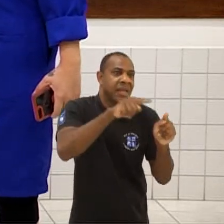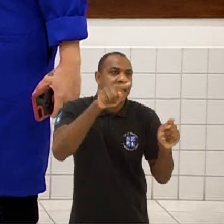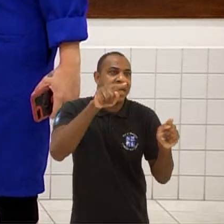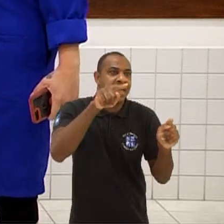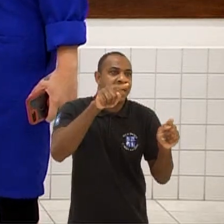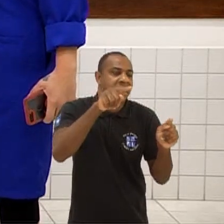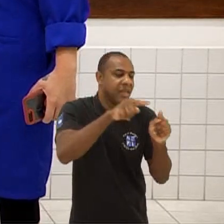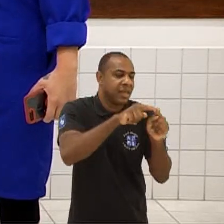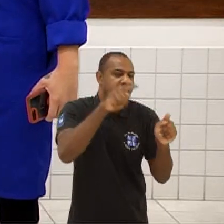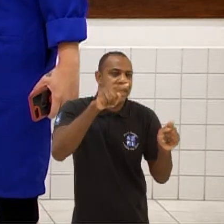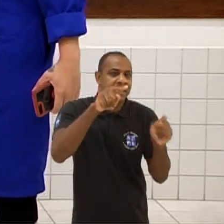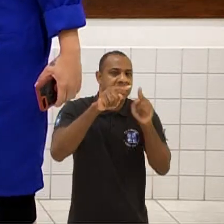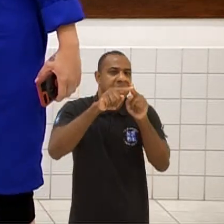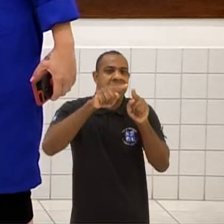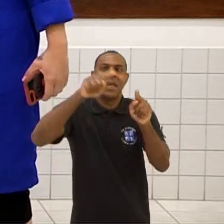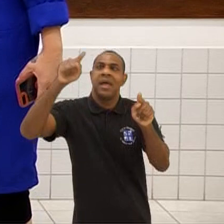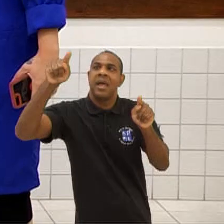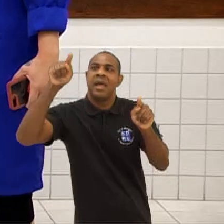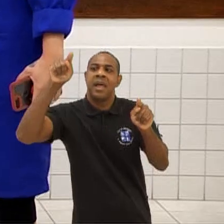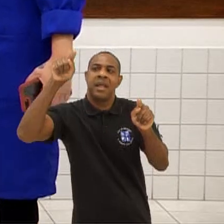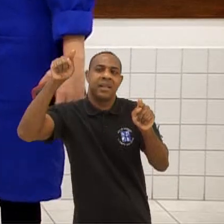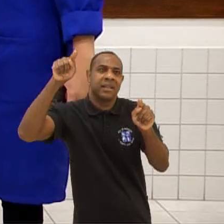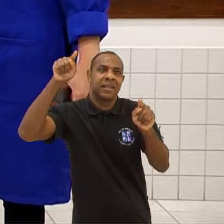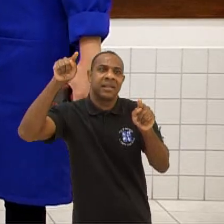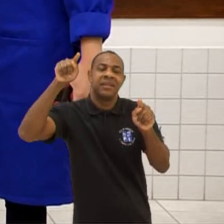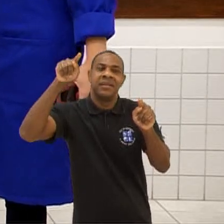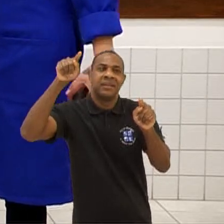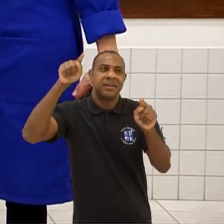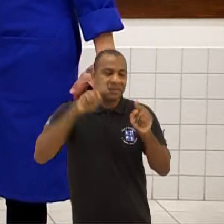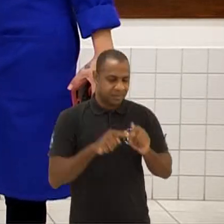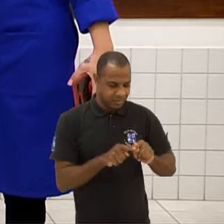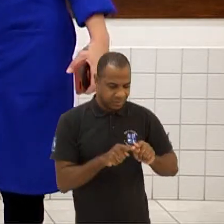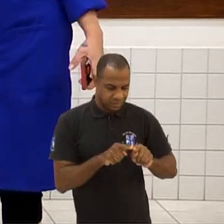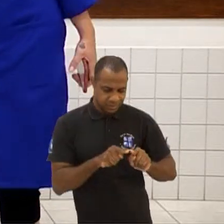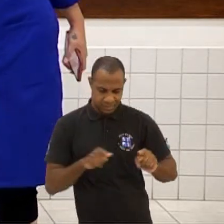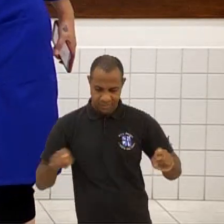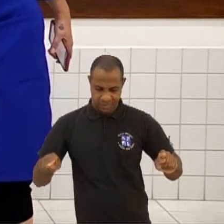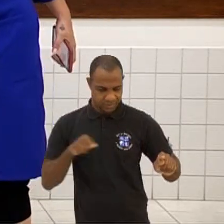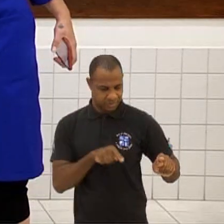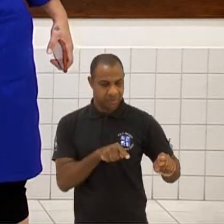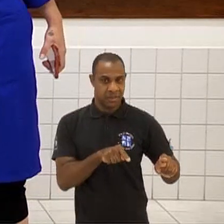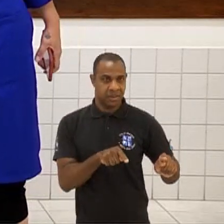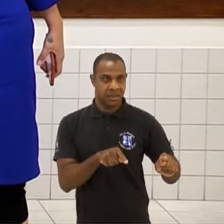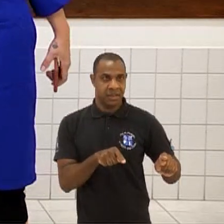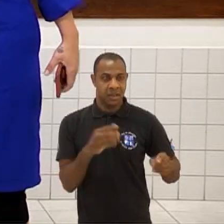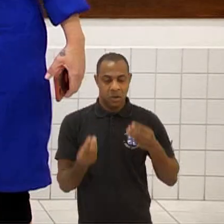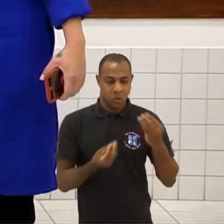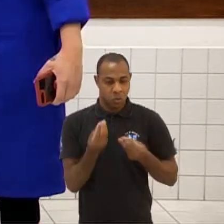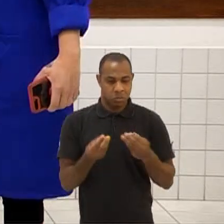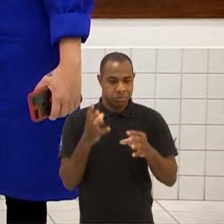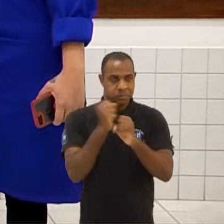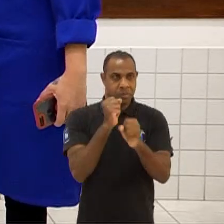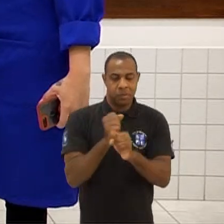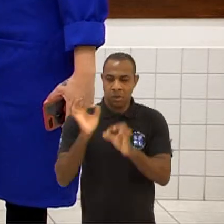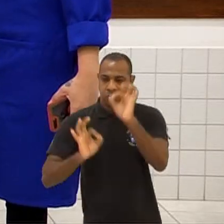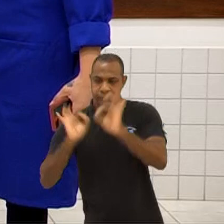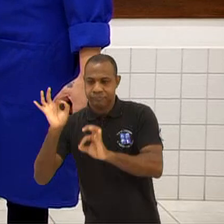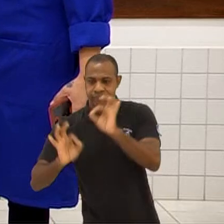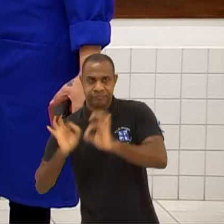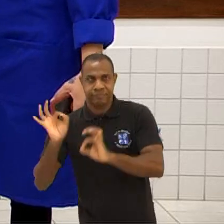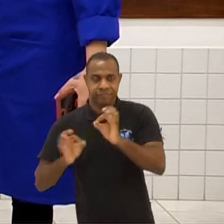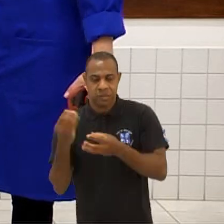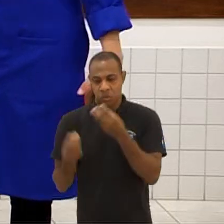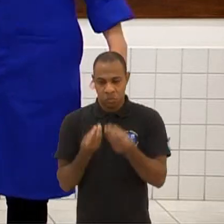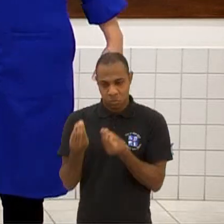lado proporcional a esse lado e esse lado proporcional a esse lado. É uma forma de montar aí a